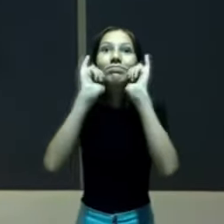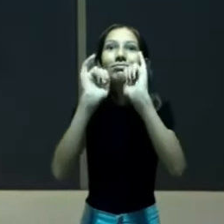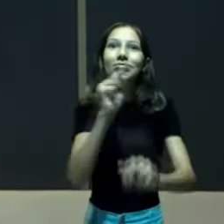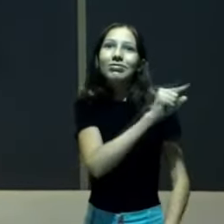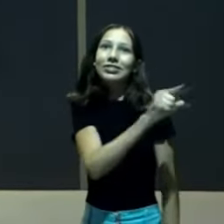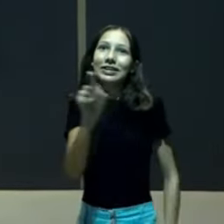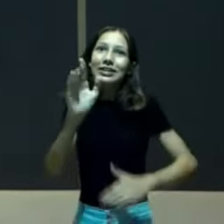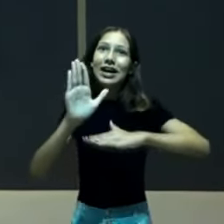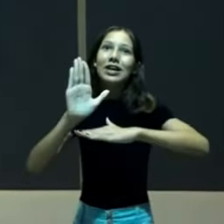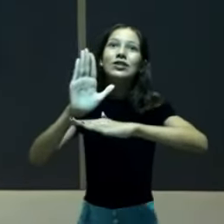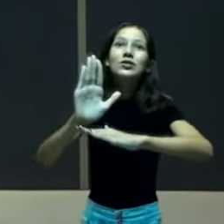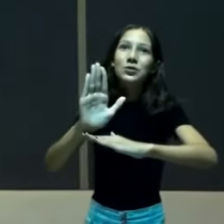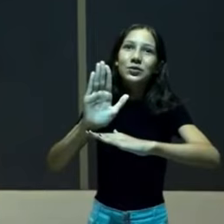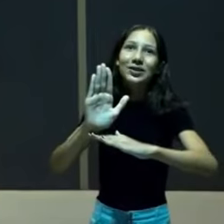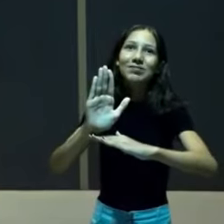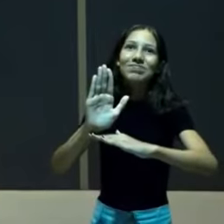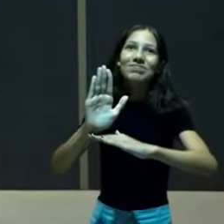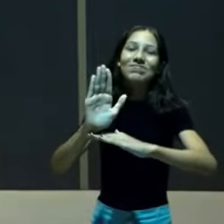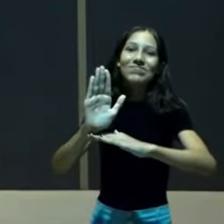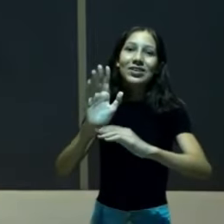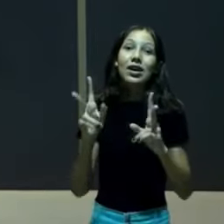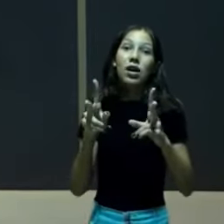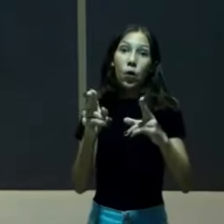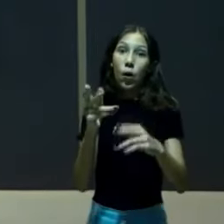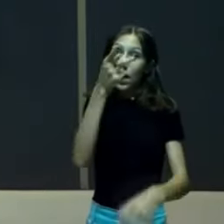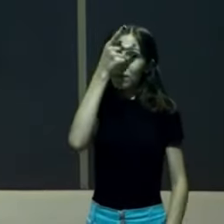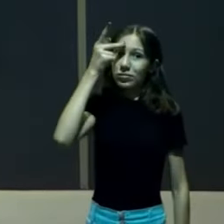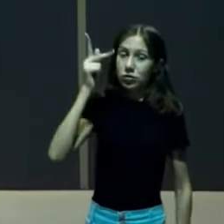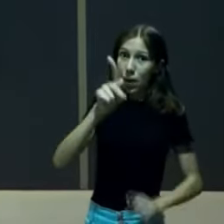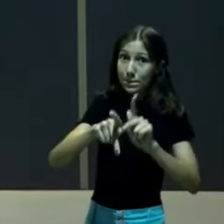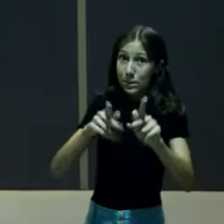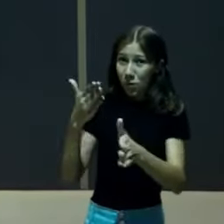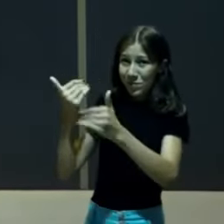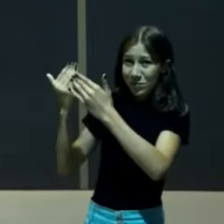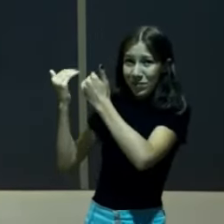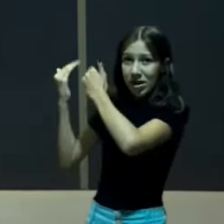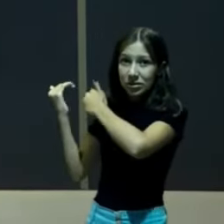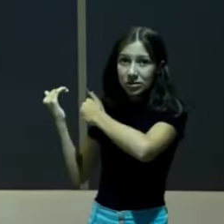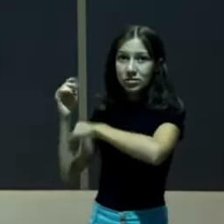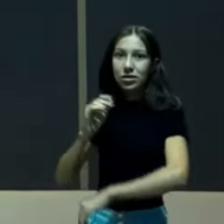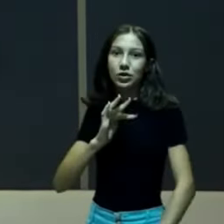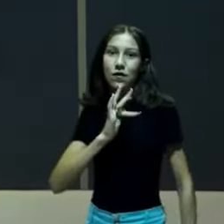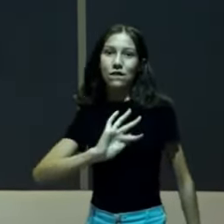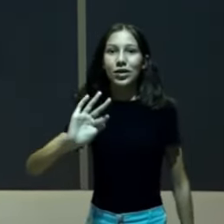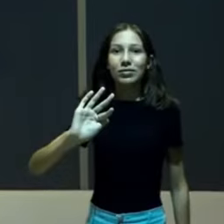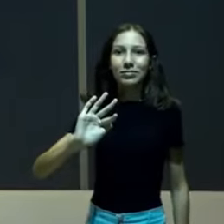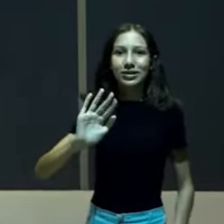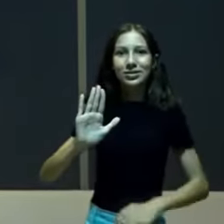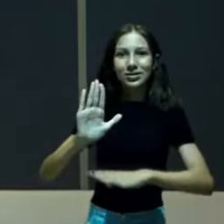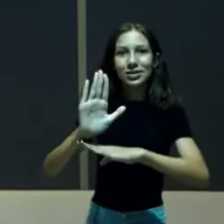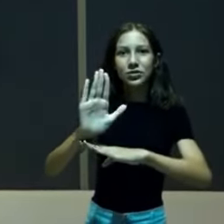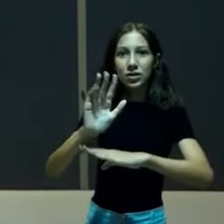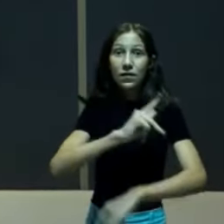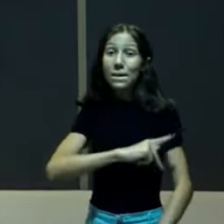Não perca essa oportunidade, faça como os irmãos filipenses fizeram. Sabe o que Paulo estava dizendo a eles? Vocês